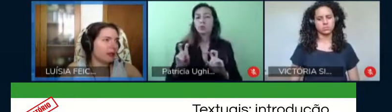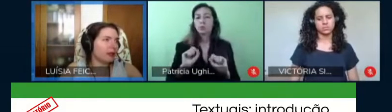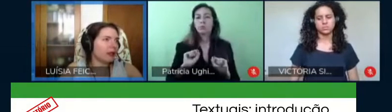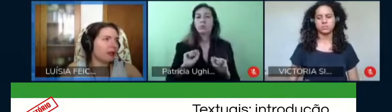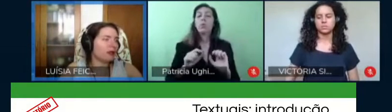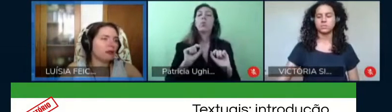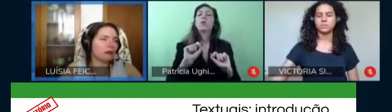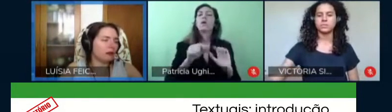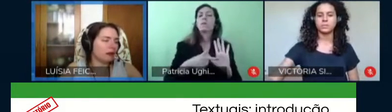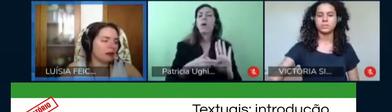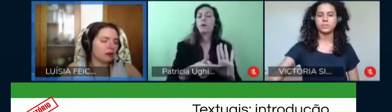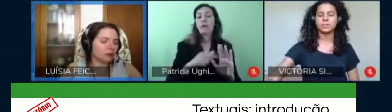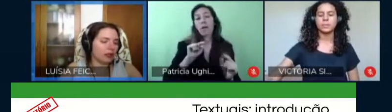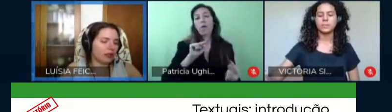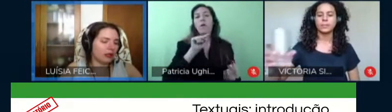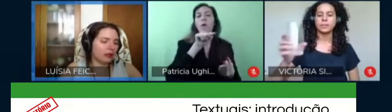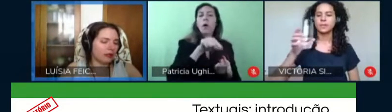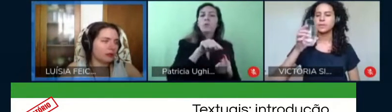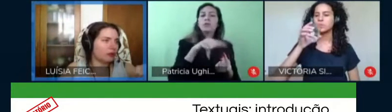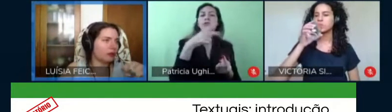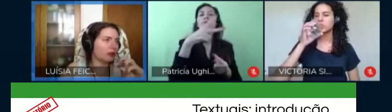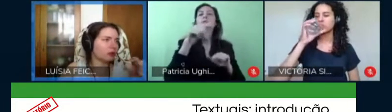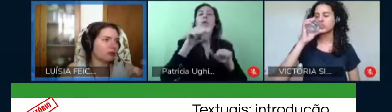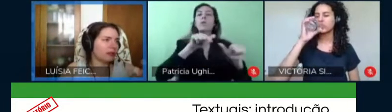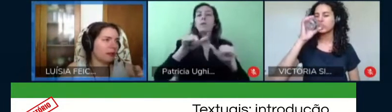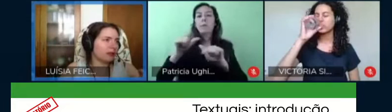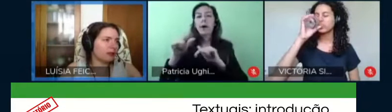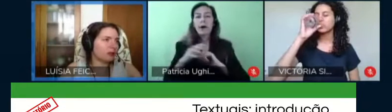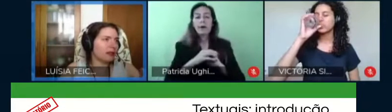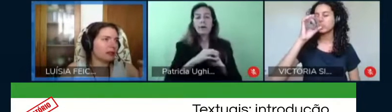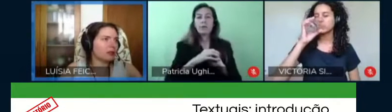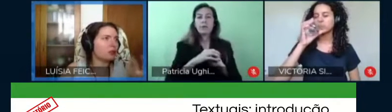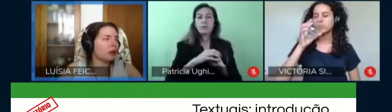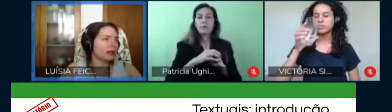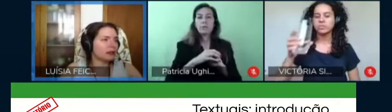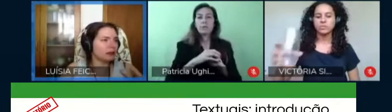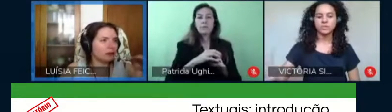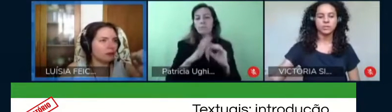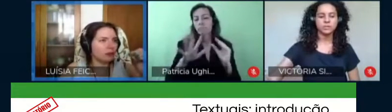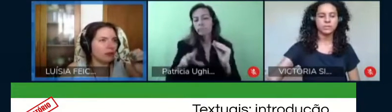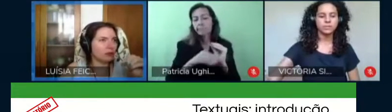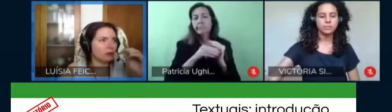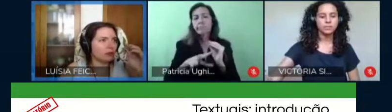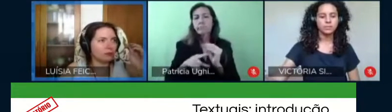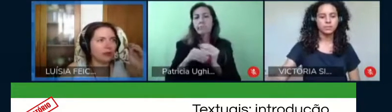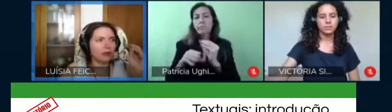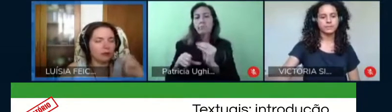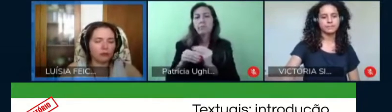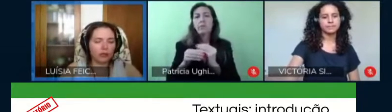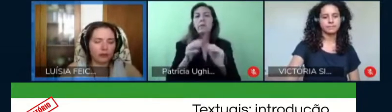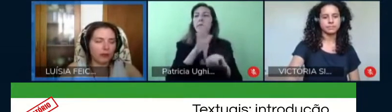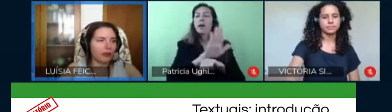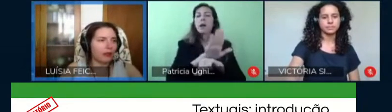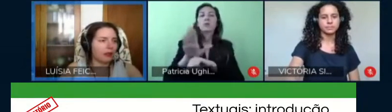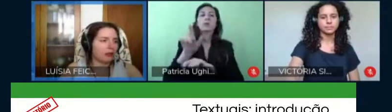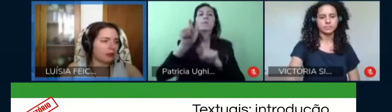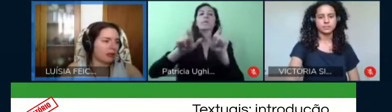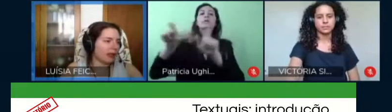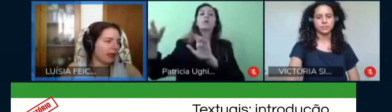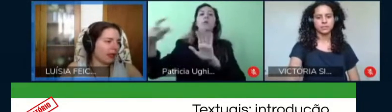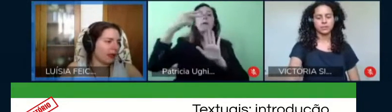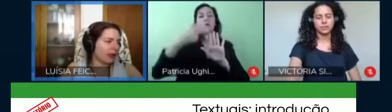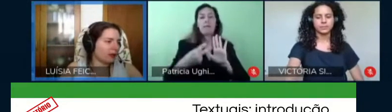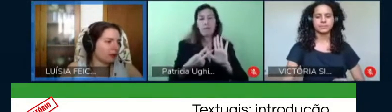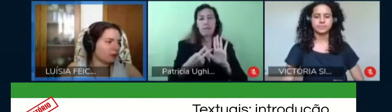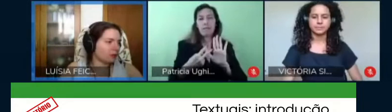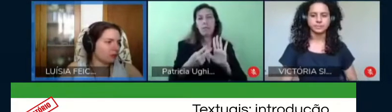trabalho e adiciona outros elementos para situar o leitor no tema. Então,